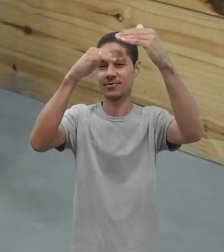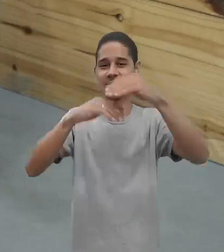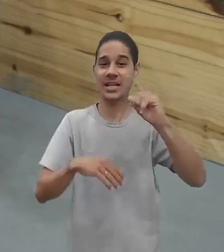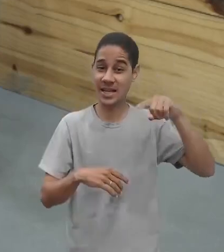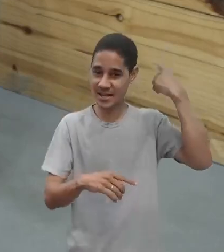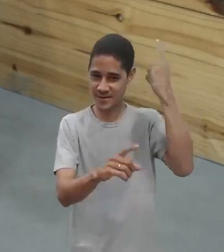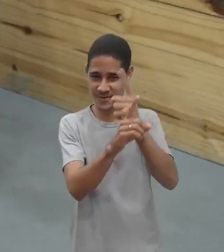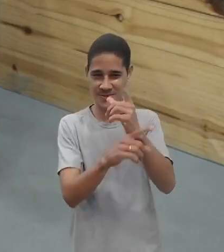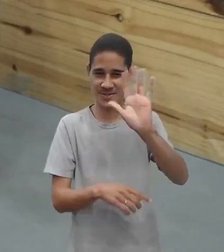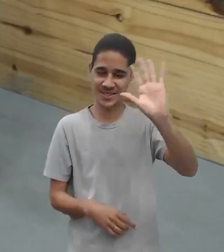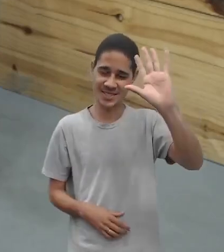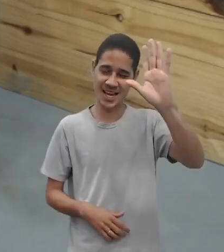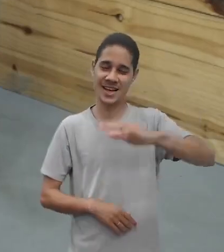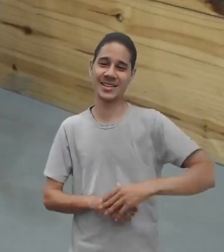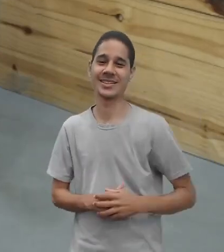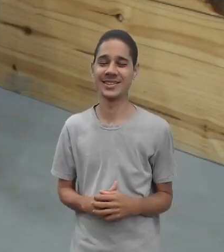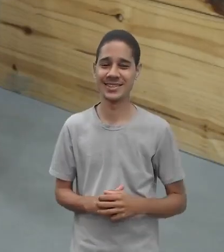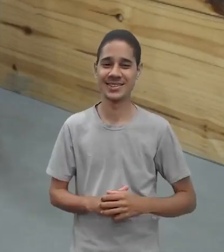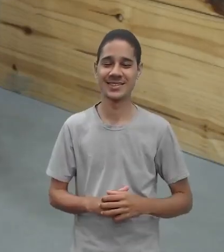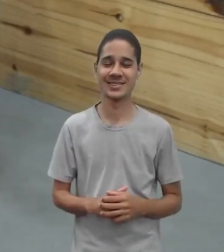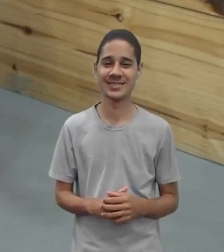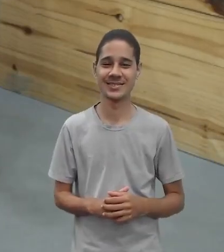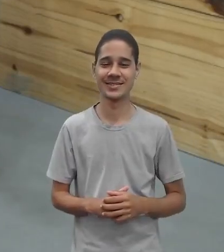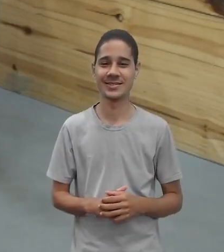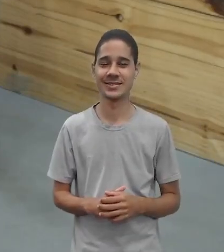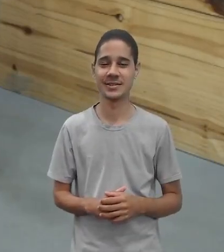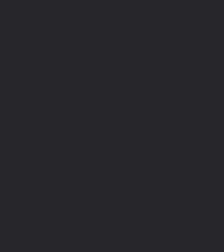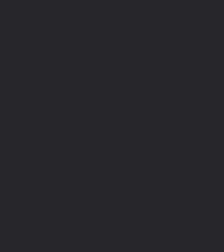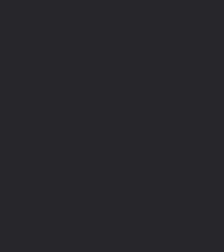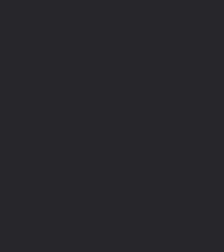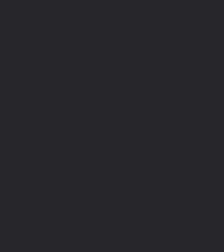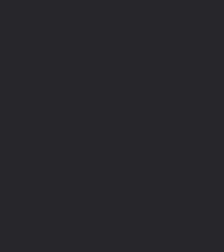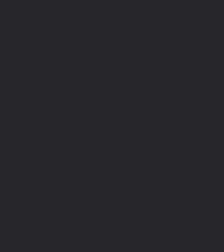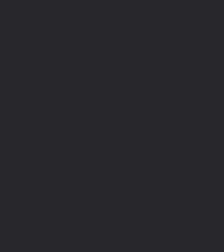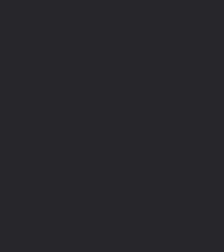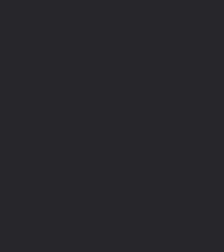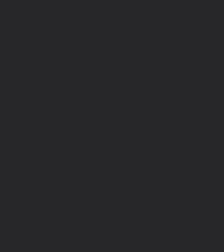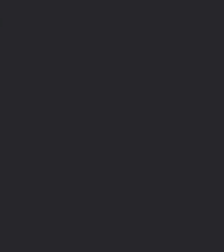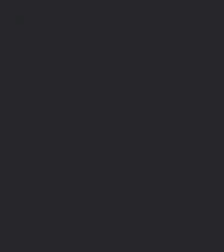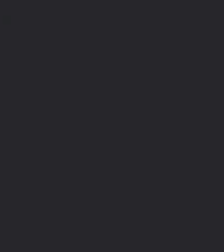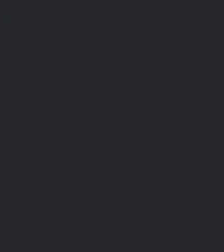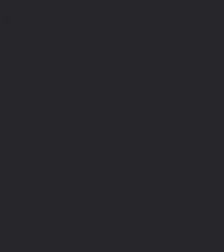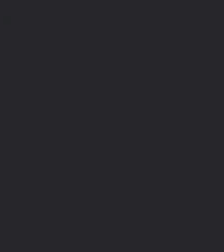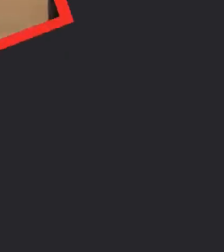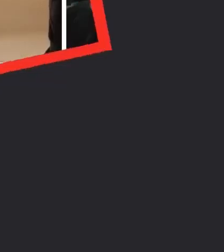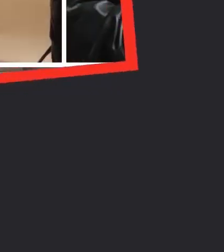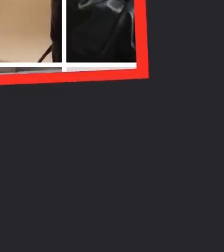próxima, gente. Eu que agradeço. Até a próxima, gente. Tchau, tchau.